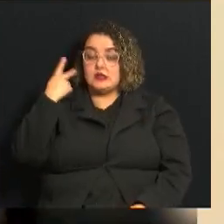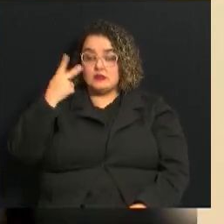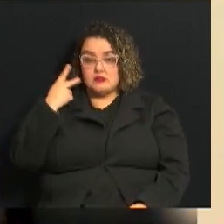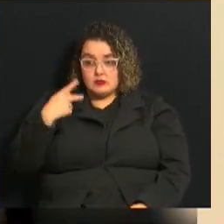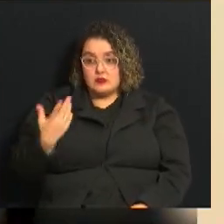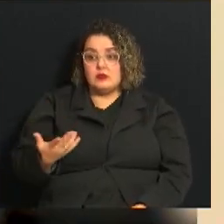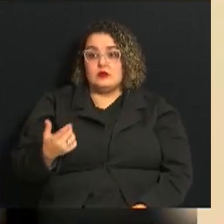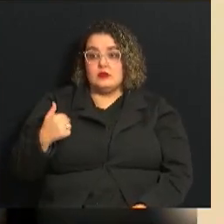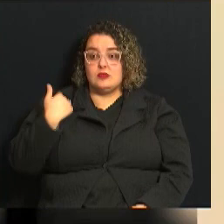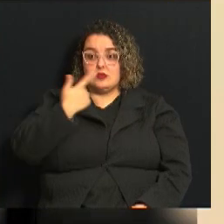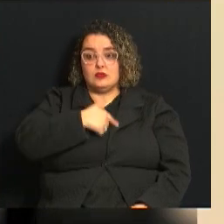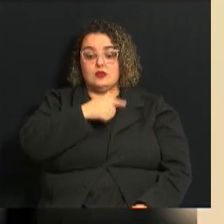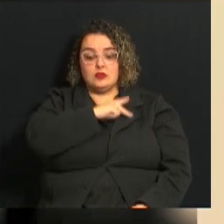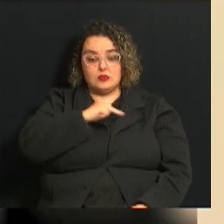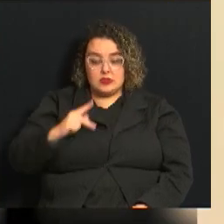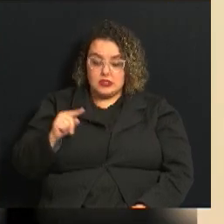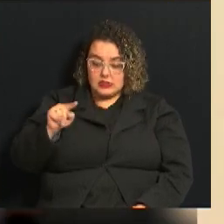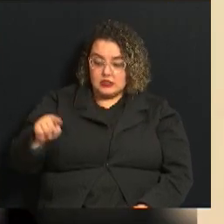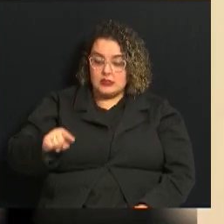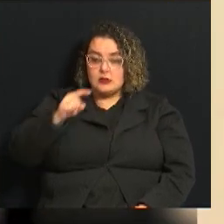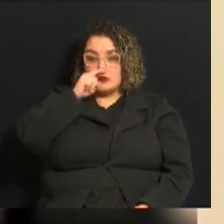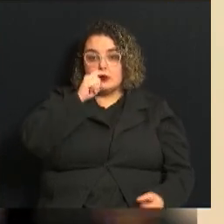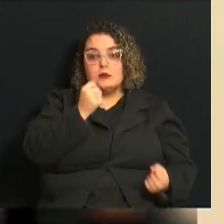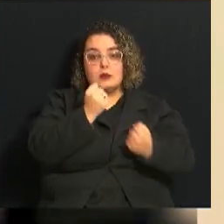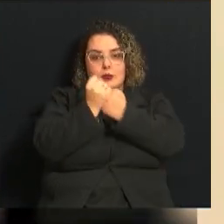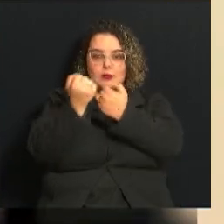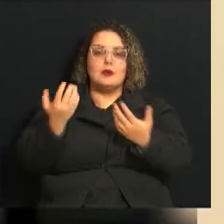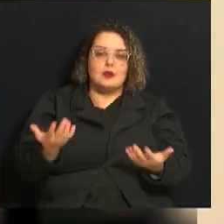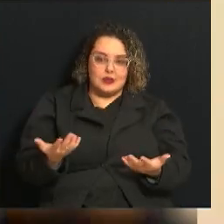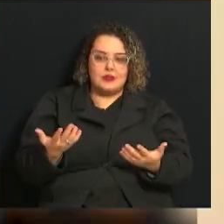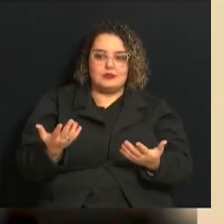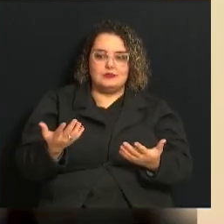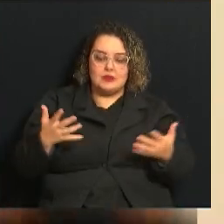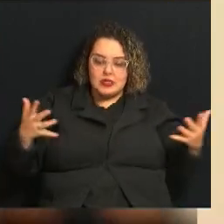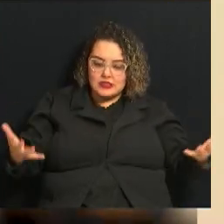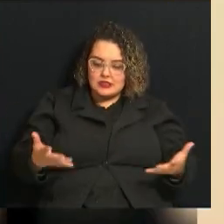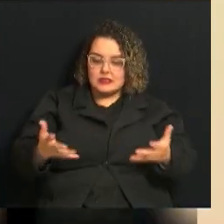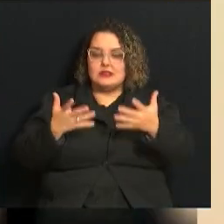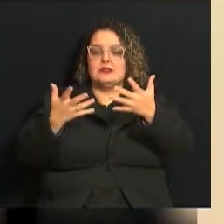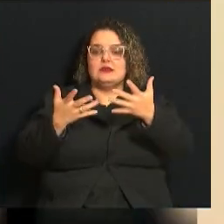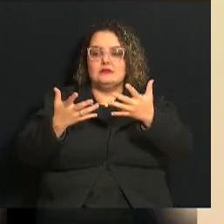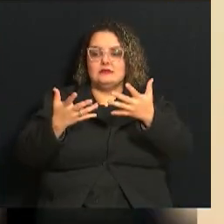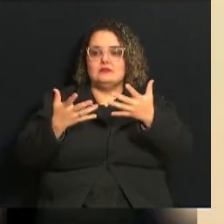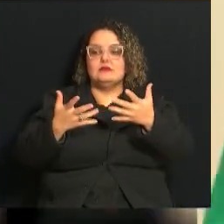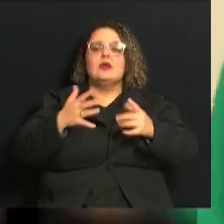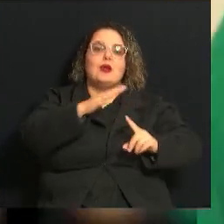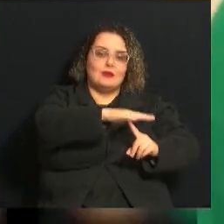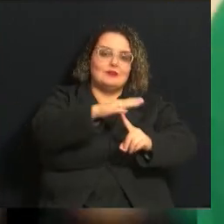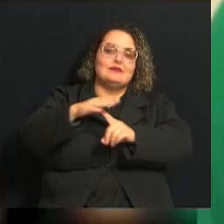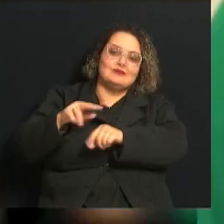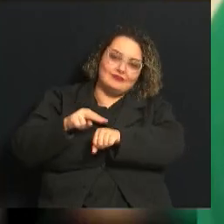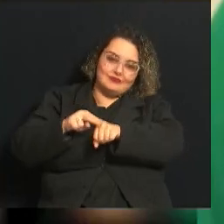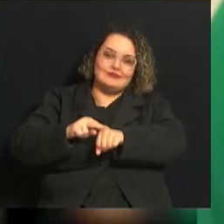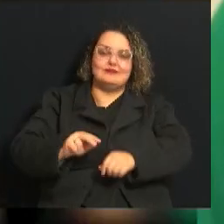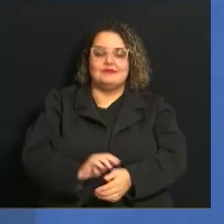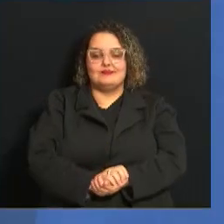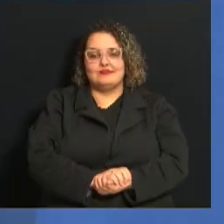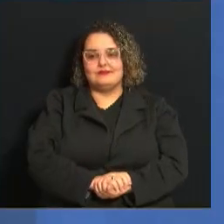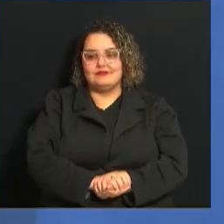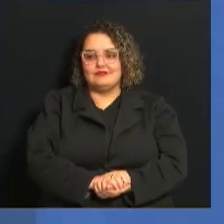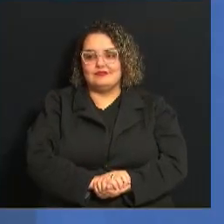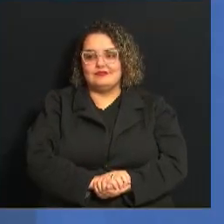nosso presentes a Carlos dando um apoio essa iniciativa que é o meio ambiente é o verde